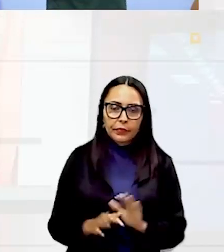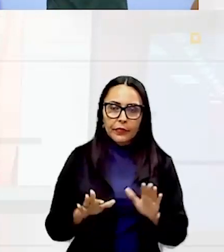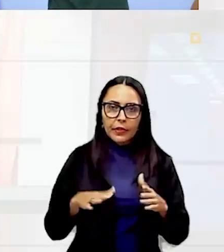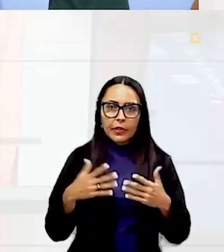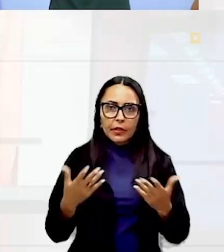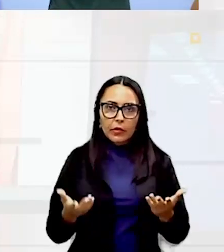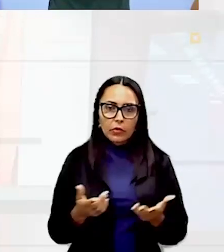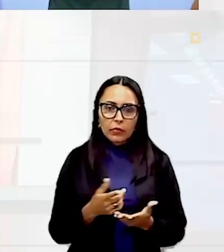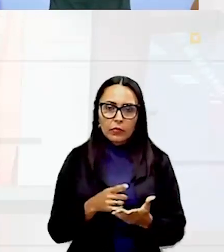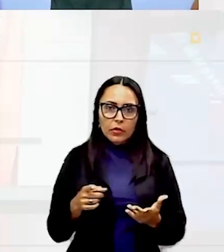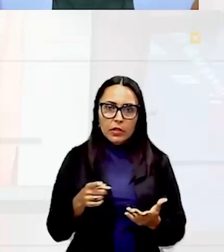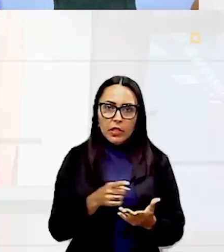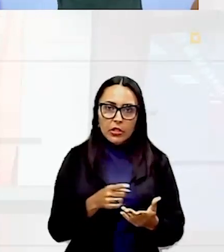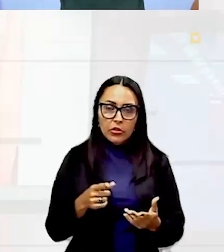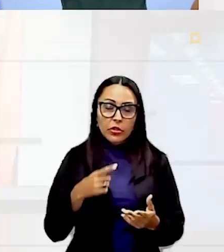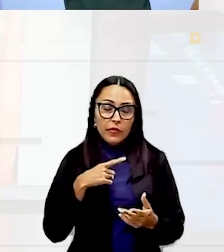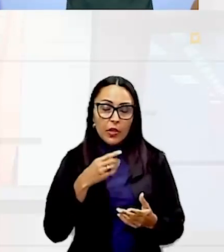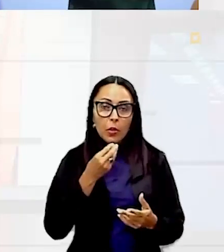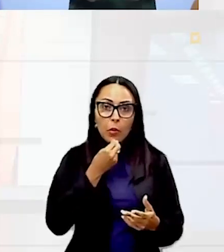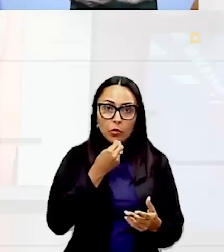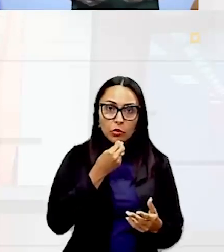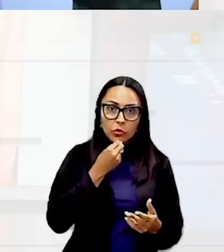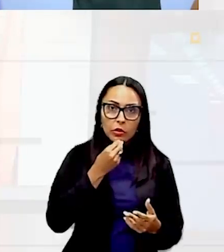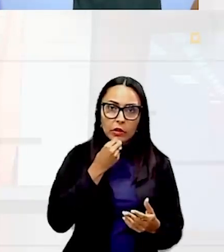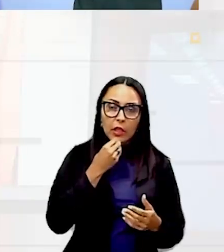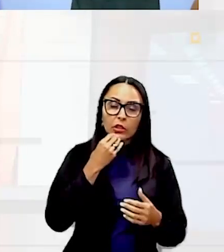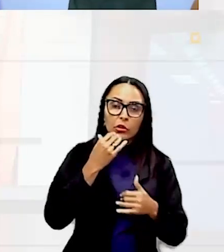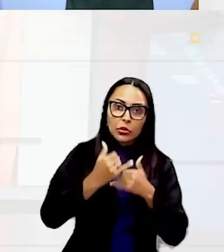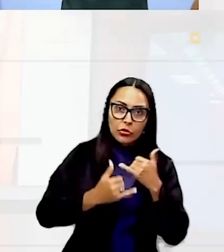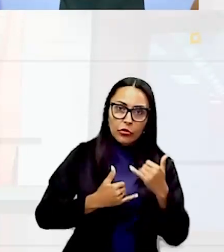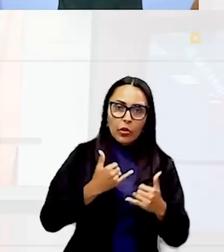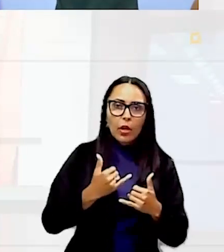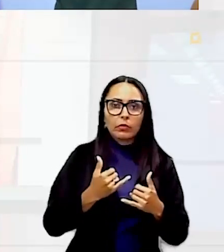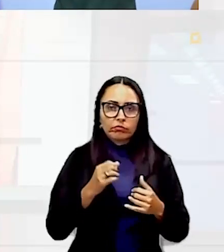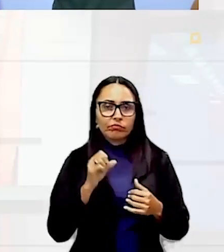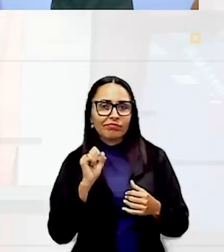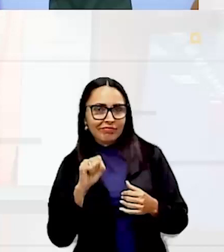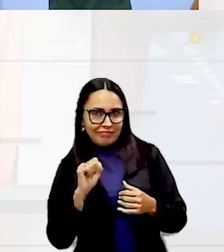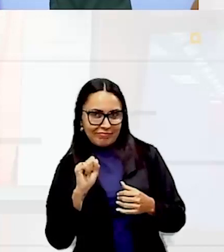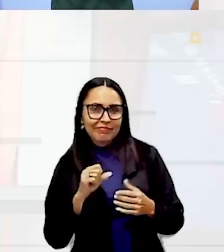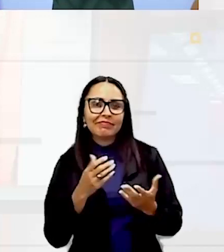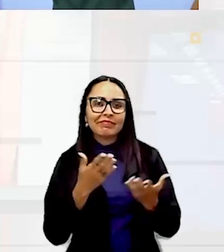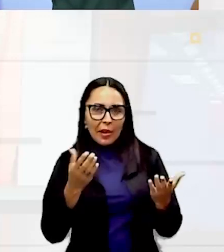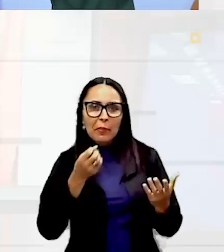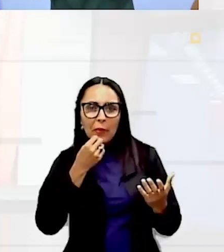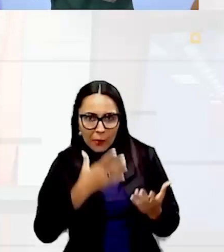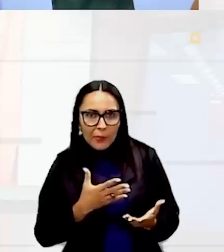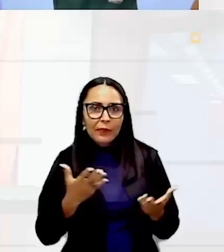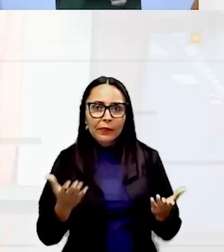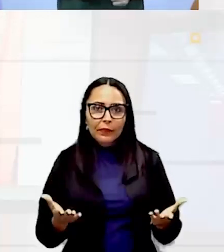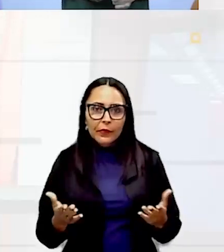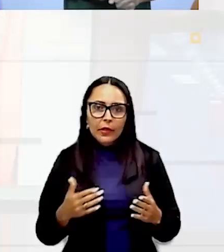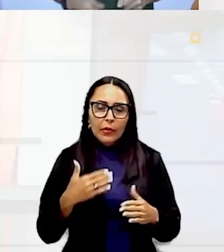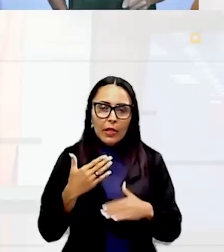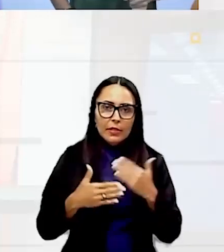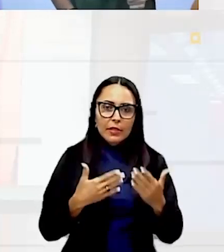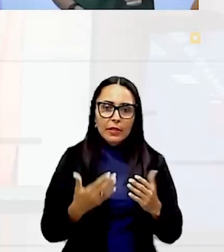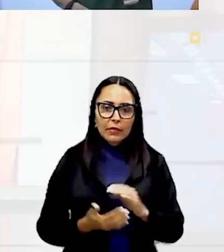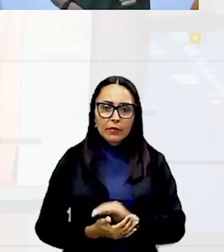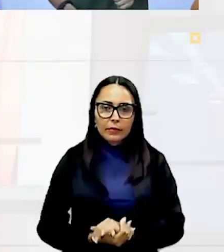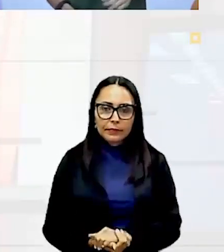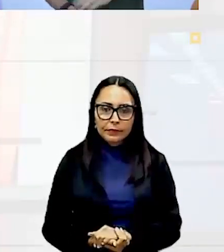novamente, se vocês tiverem a oportunidade de jogar Grace, joguem, porque vale muito a pena, vale cada centavo.